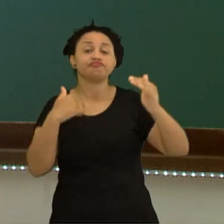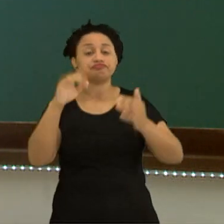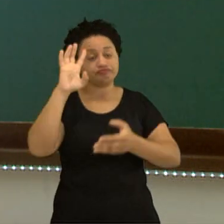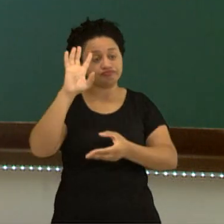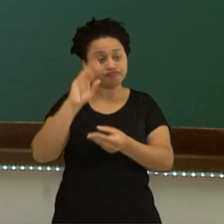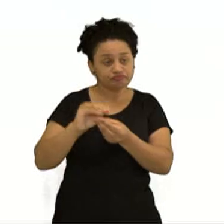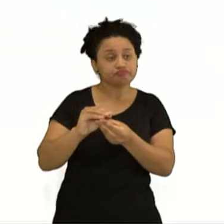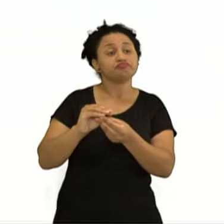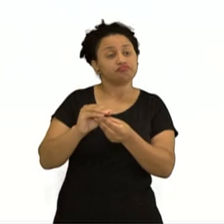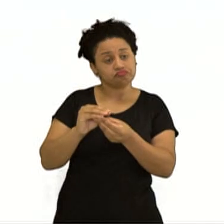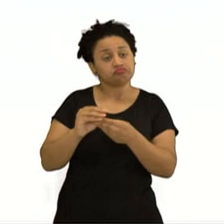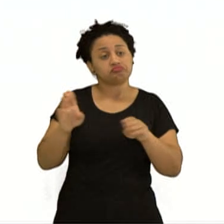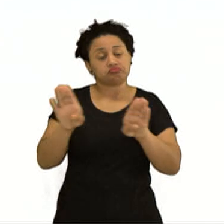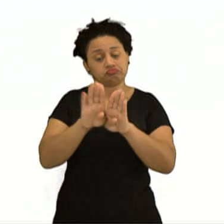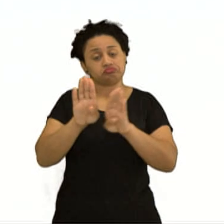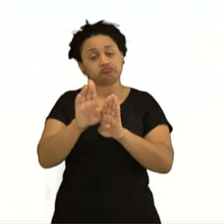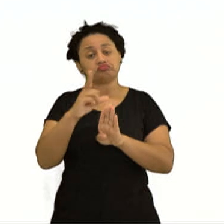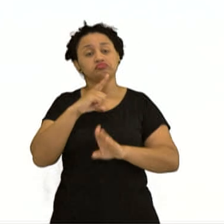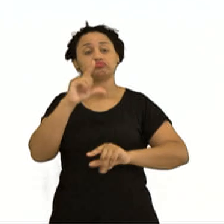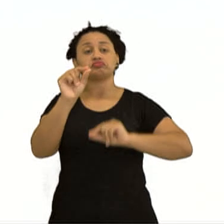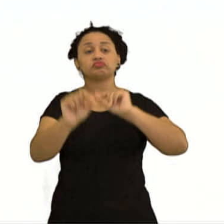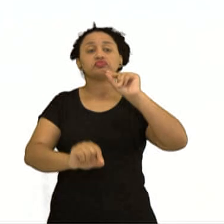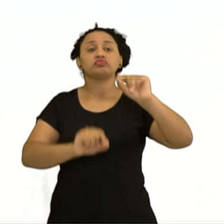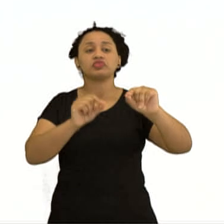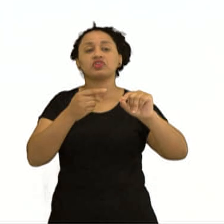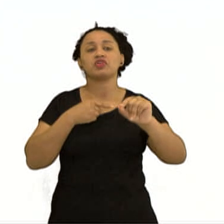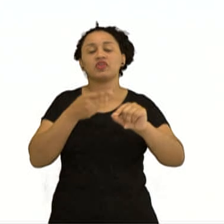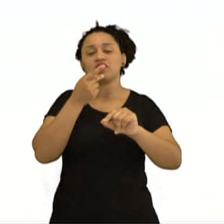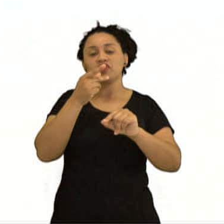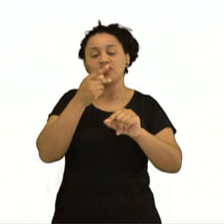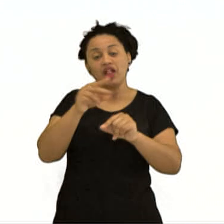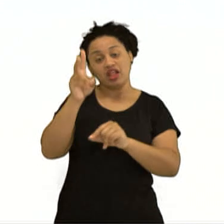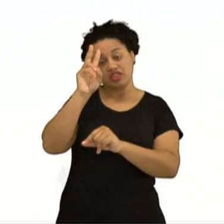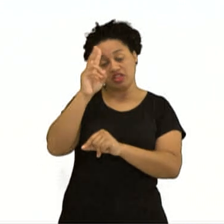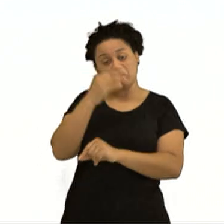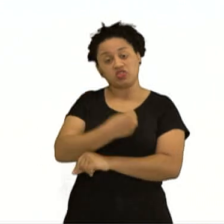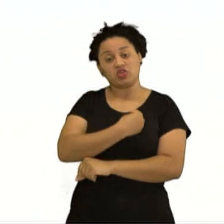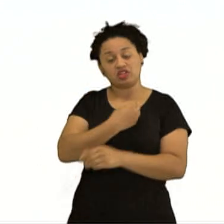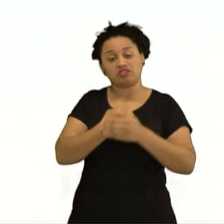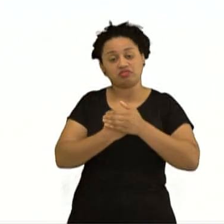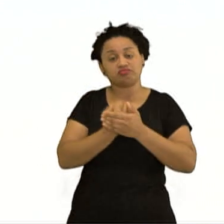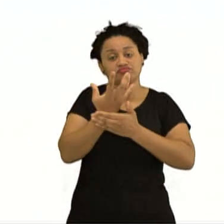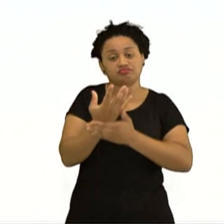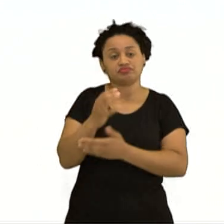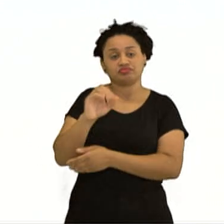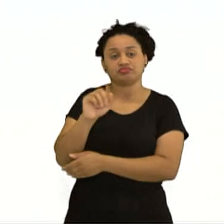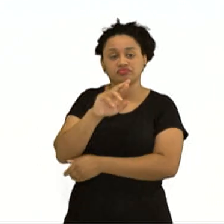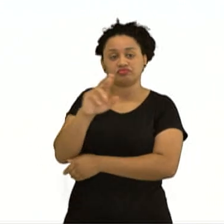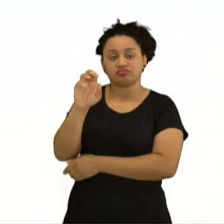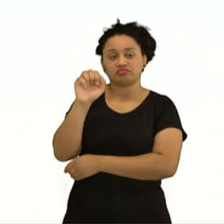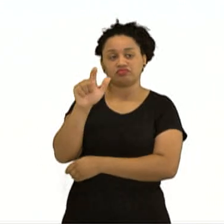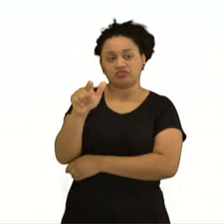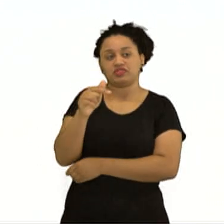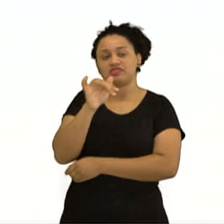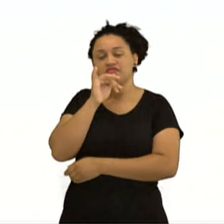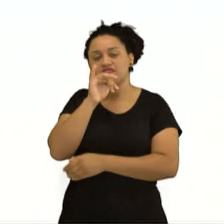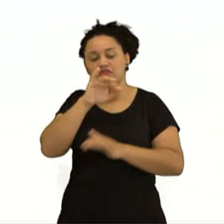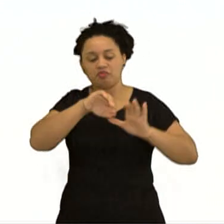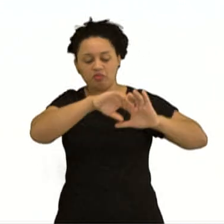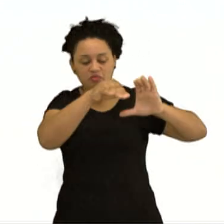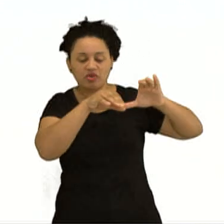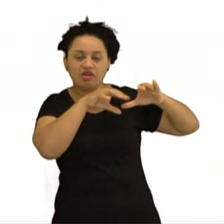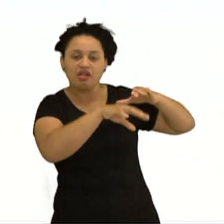interpretações, inclusive as que dizem respeito à biografia de Carol. O buraco do coelho, por exemplo, É